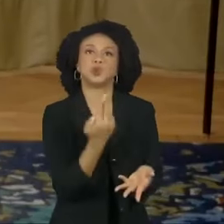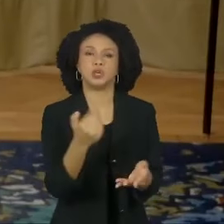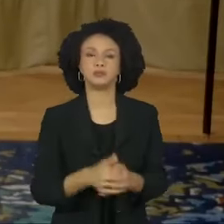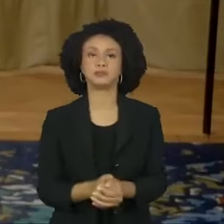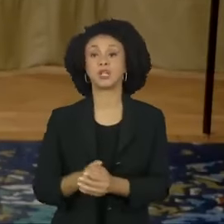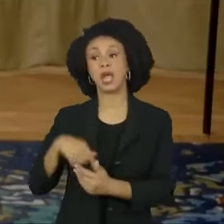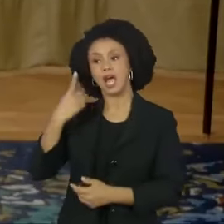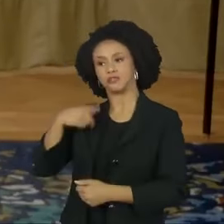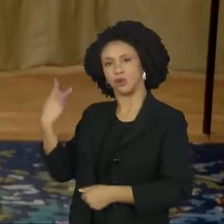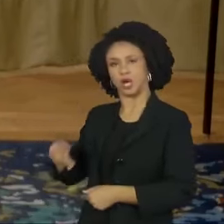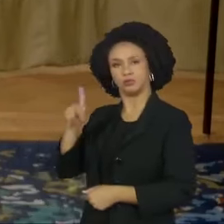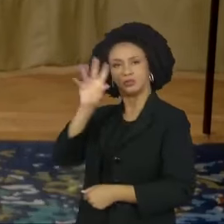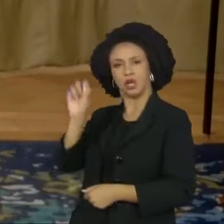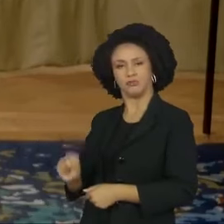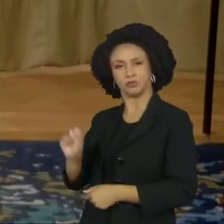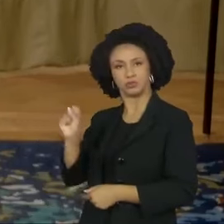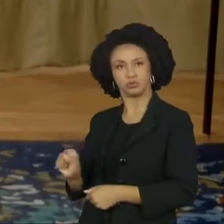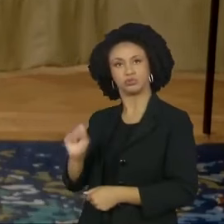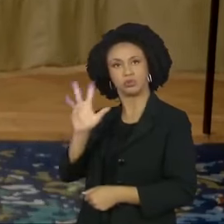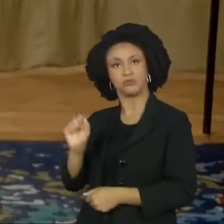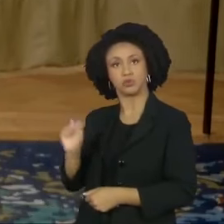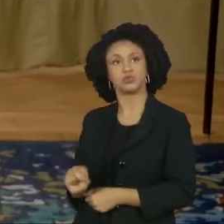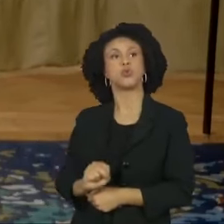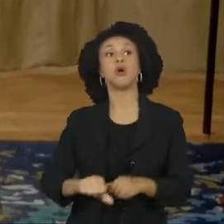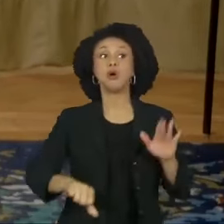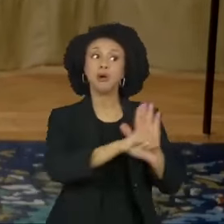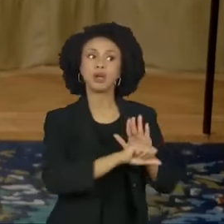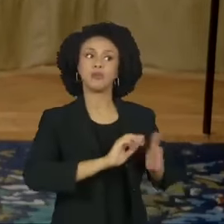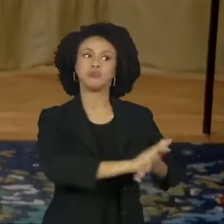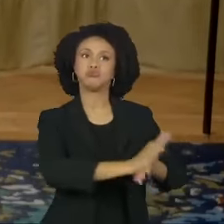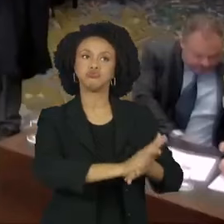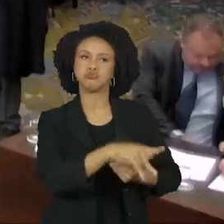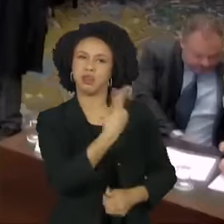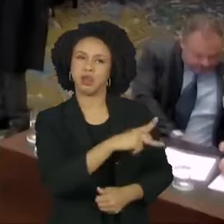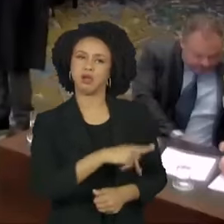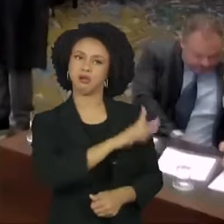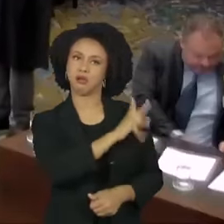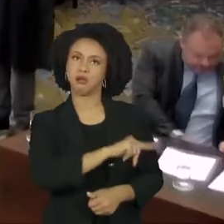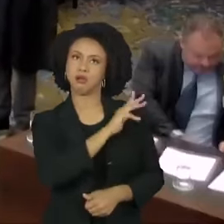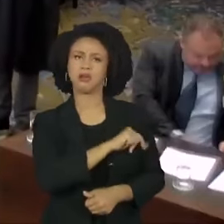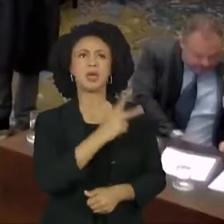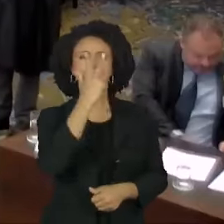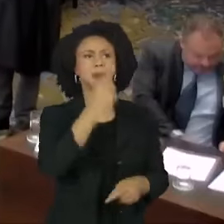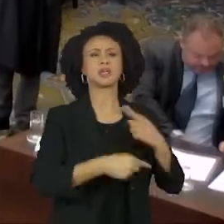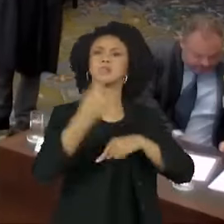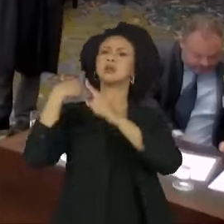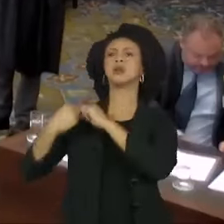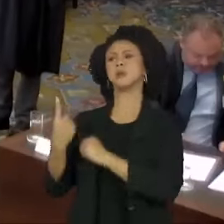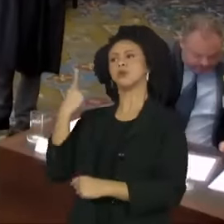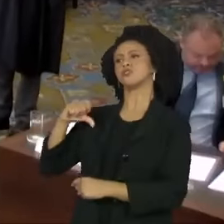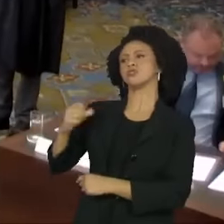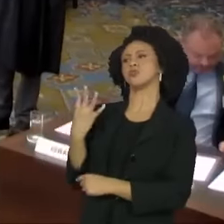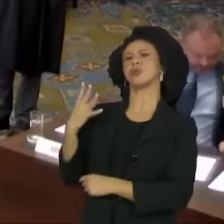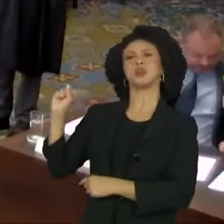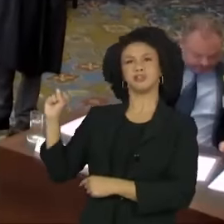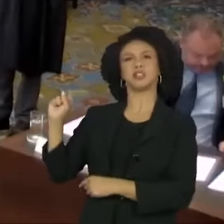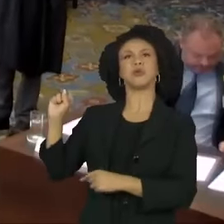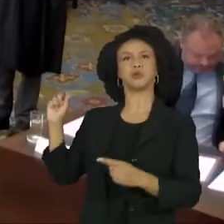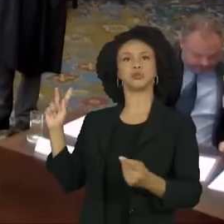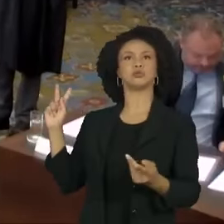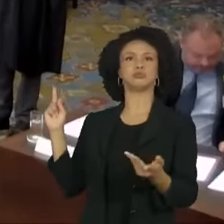sulaa africanos disseram que os crimes de genocídio contra os palestinos remontam a 8 desde a